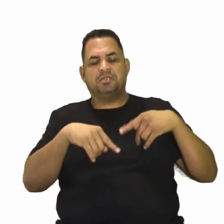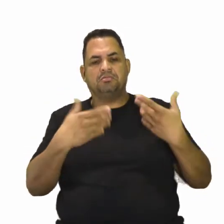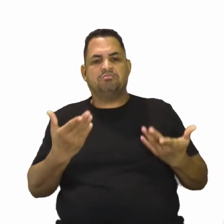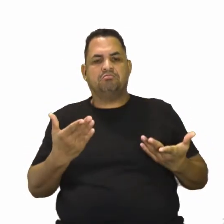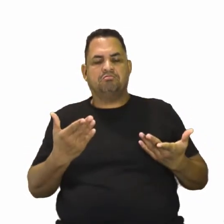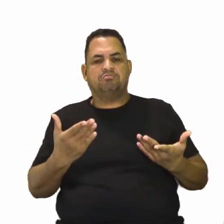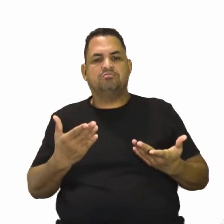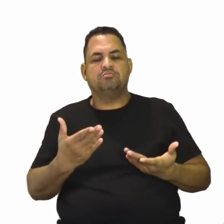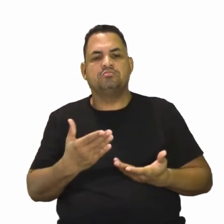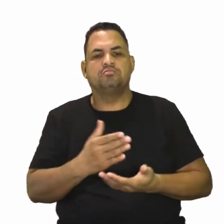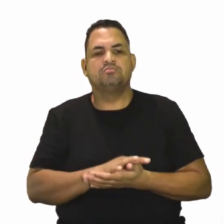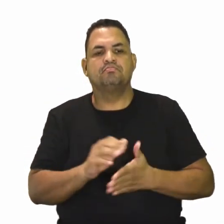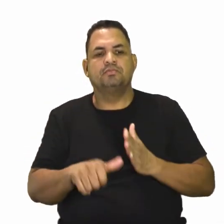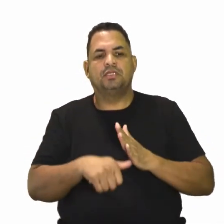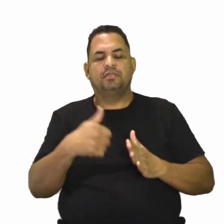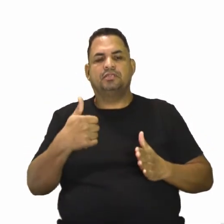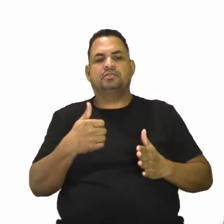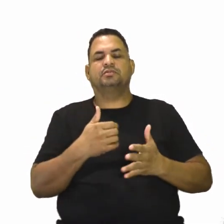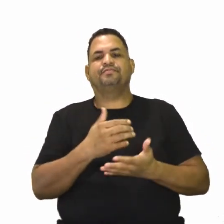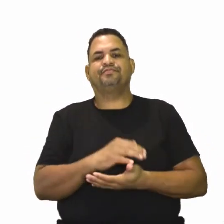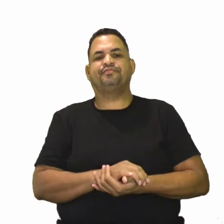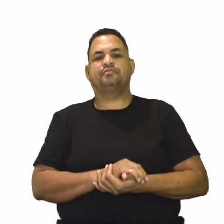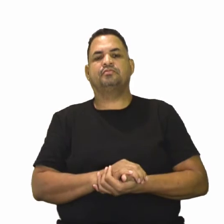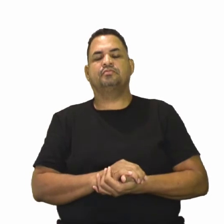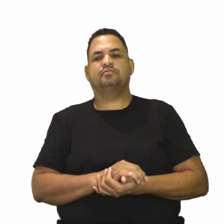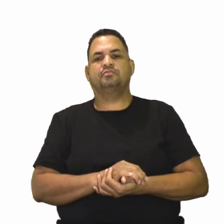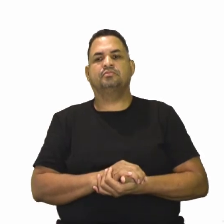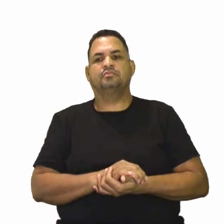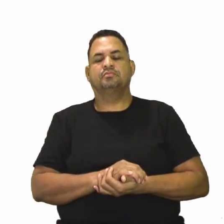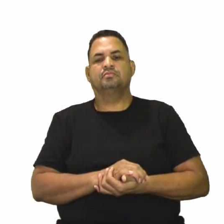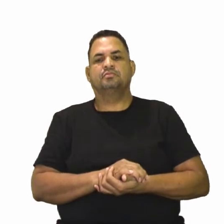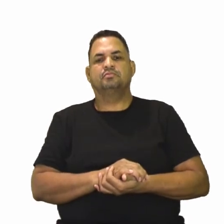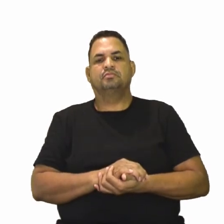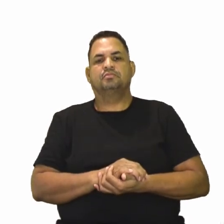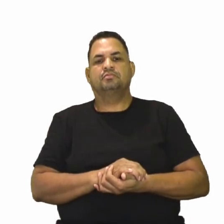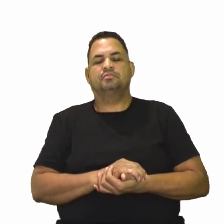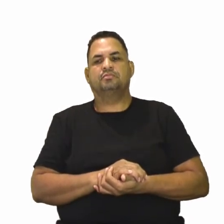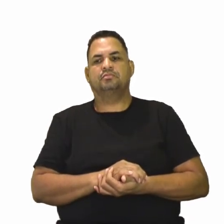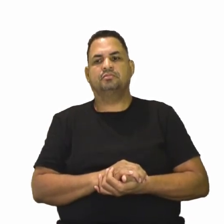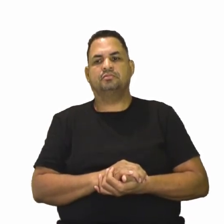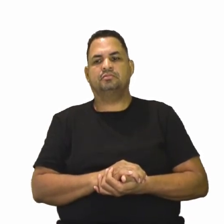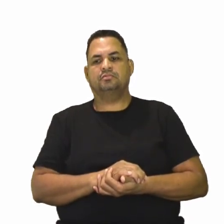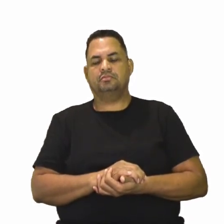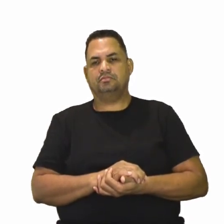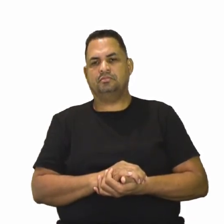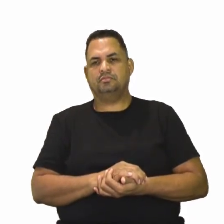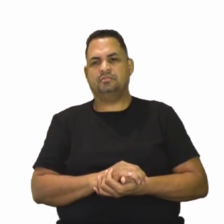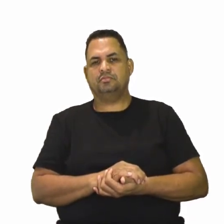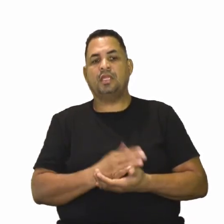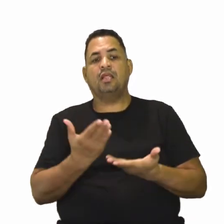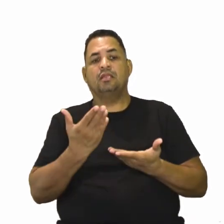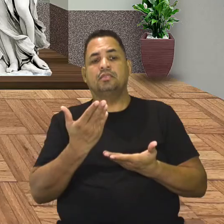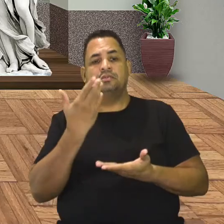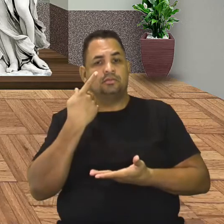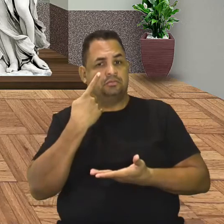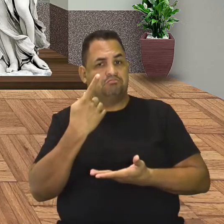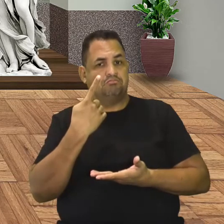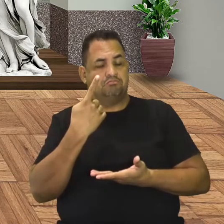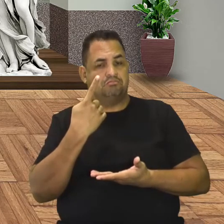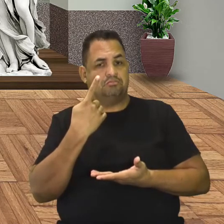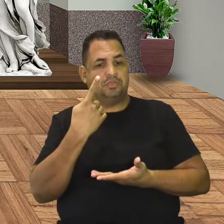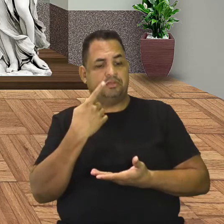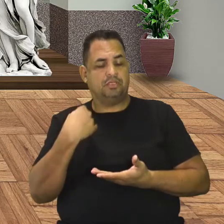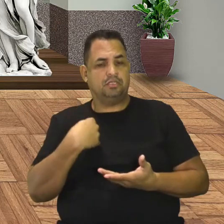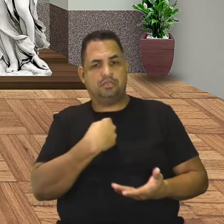Então, a China, ela está dentro disso aí. Uma questão impressionante que você vê